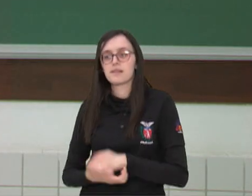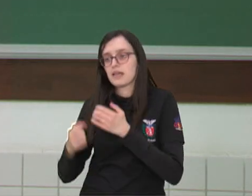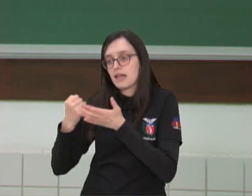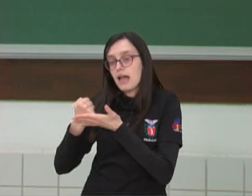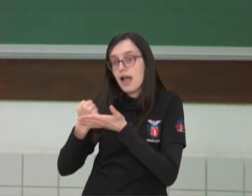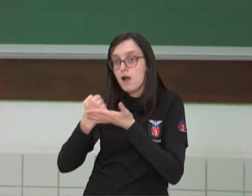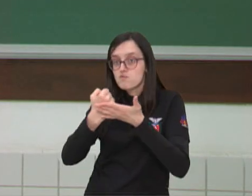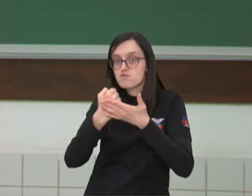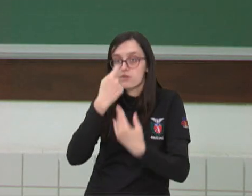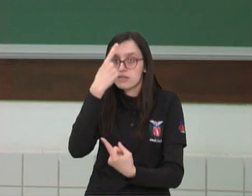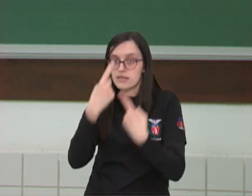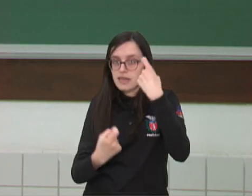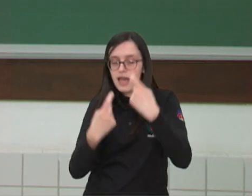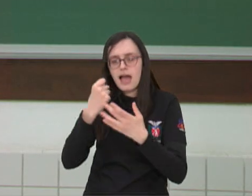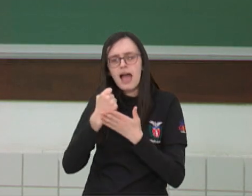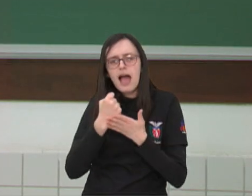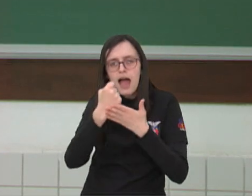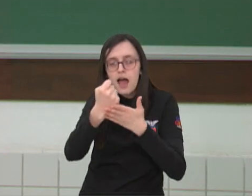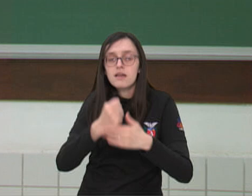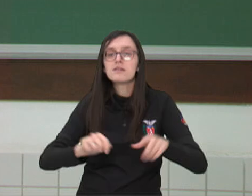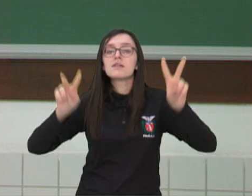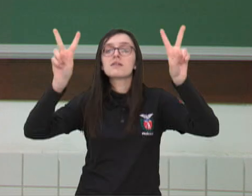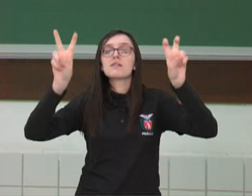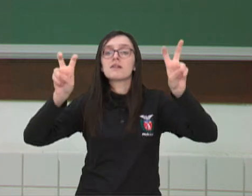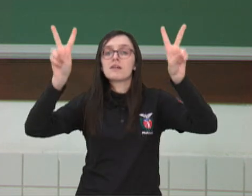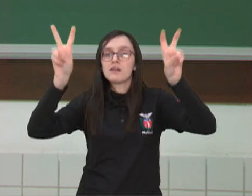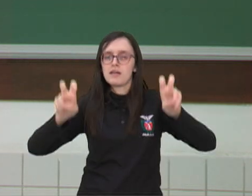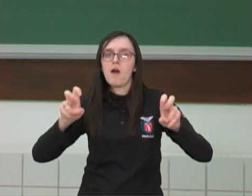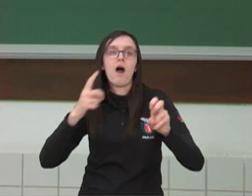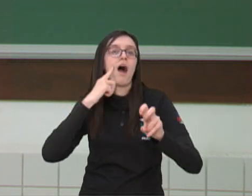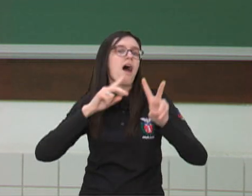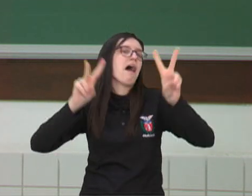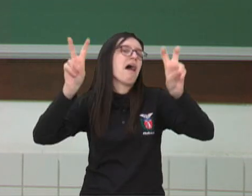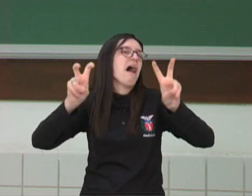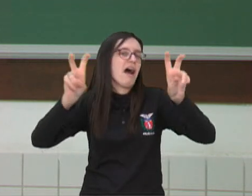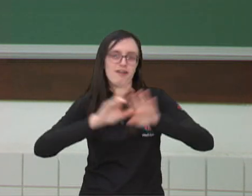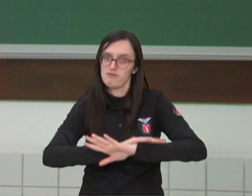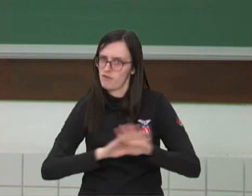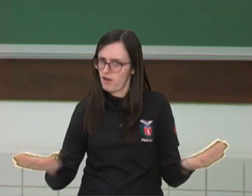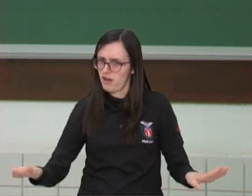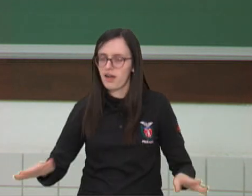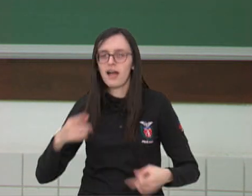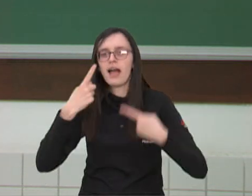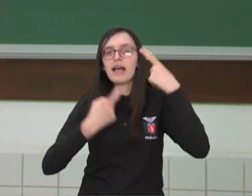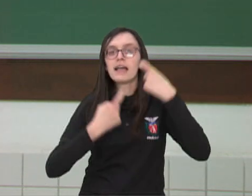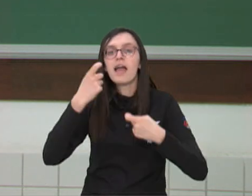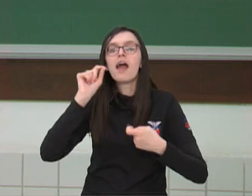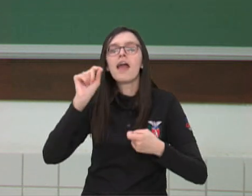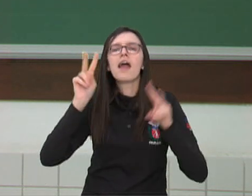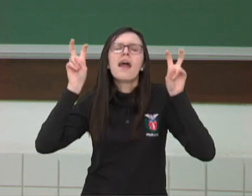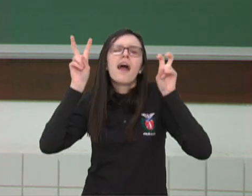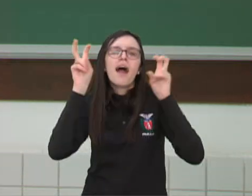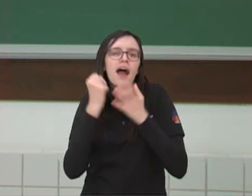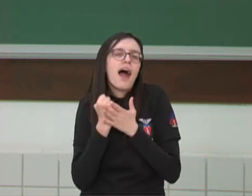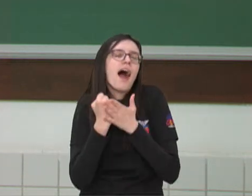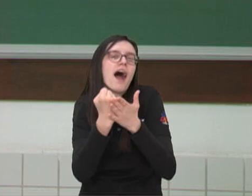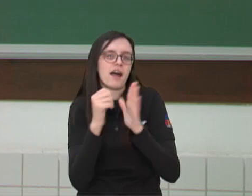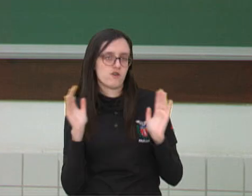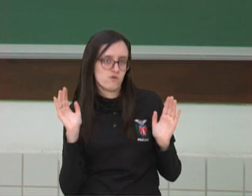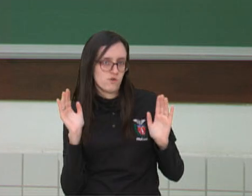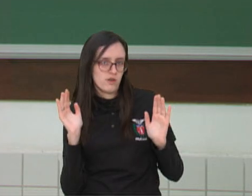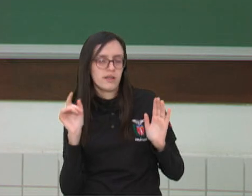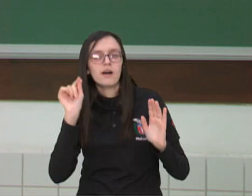das guerras. E esse ajuda está entre aspas, muito entre aspas. Então, as guerras deram uma ajudinha,